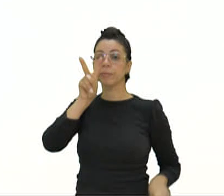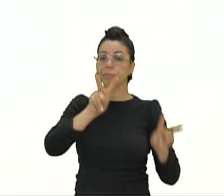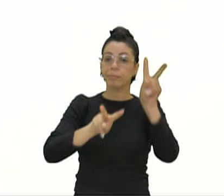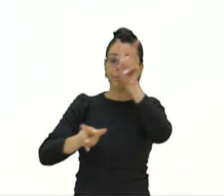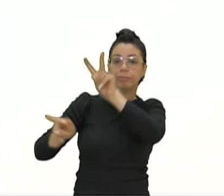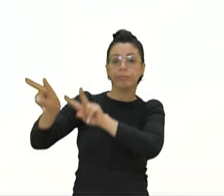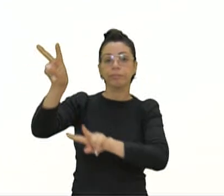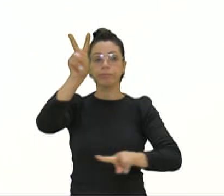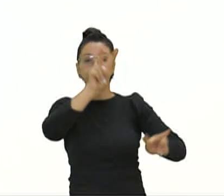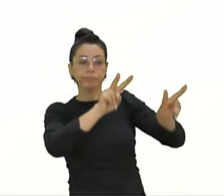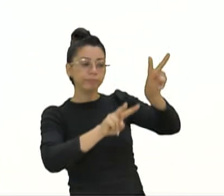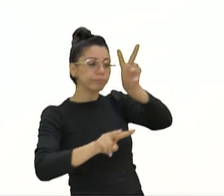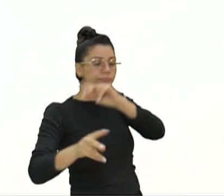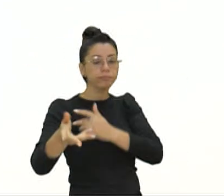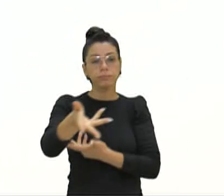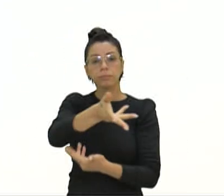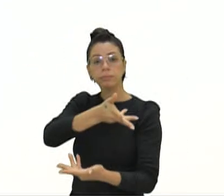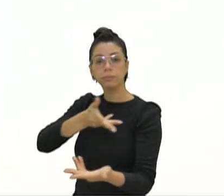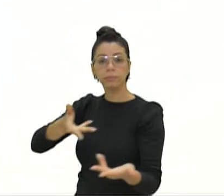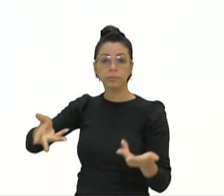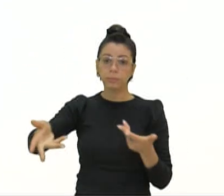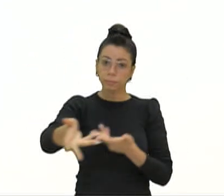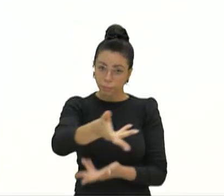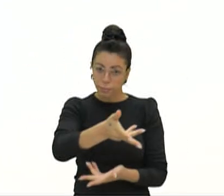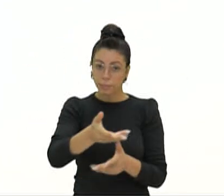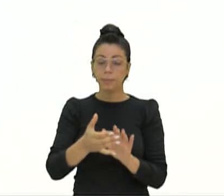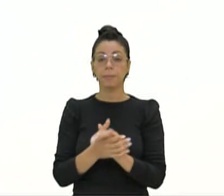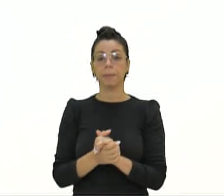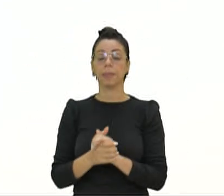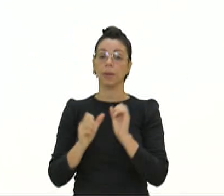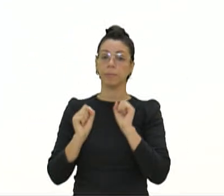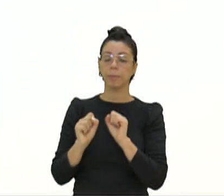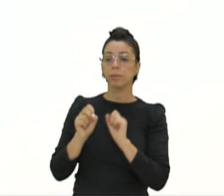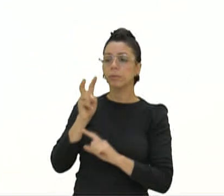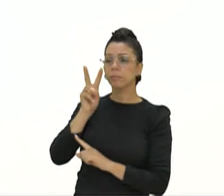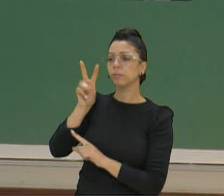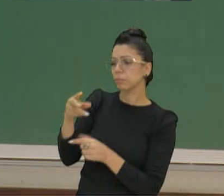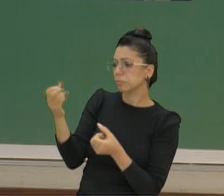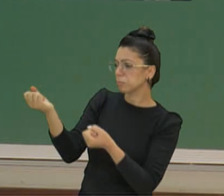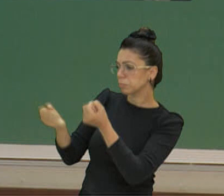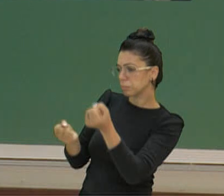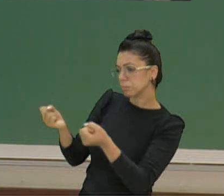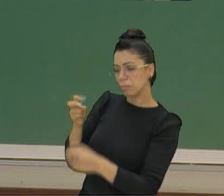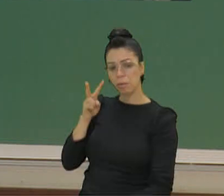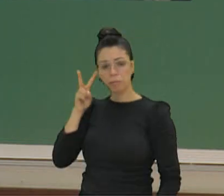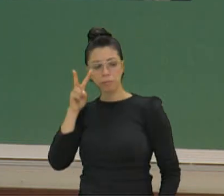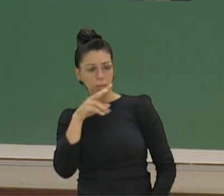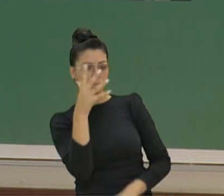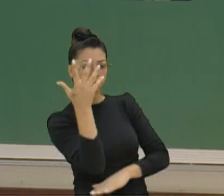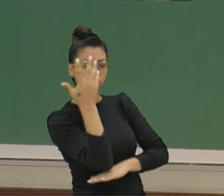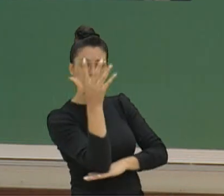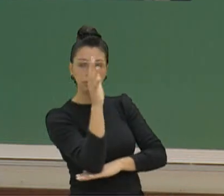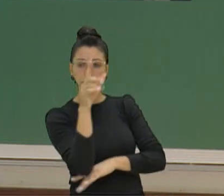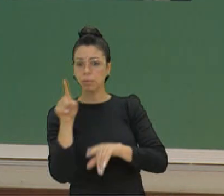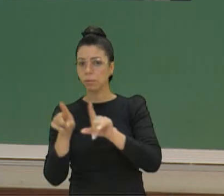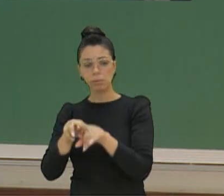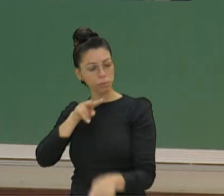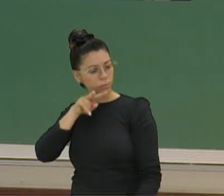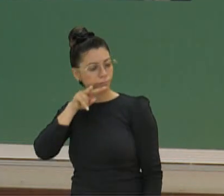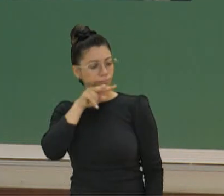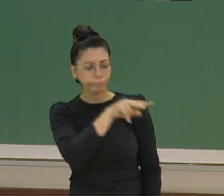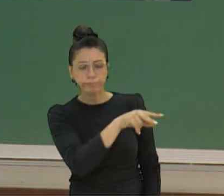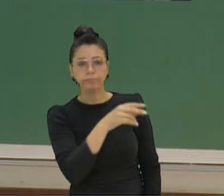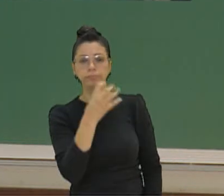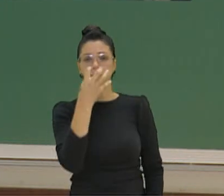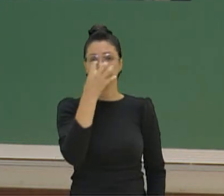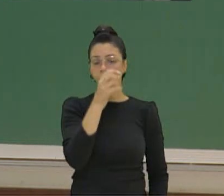quê? Então, a gente está interagindo com o ambiente. Eu vejo um carro, eu vejo uma árvore, eu vejo um cachorrinho, eu